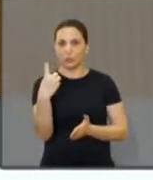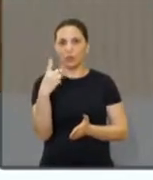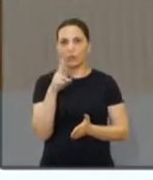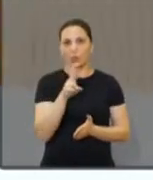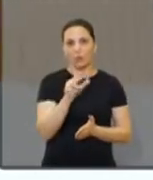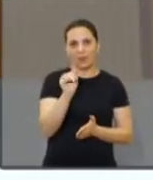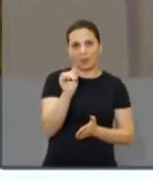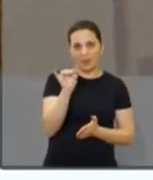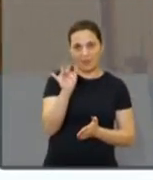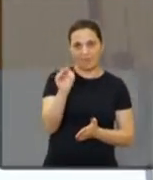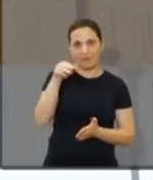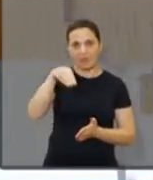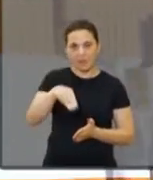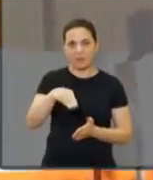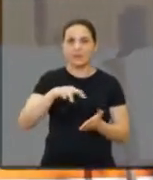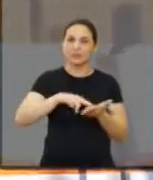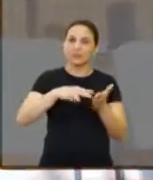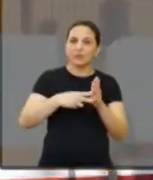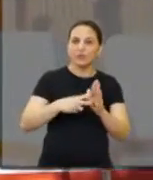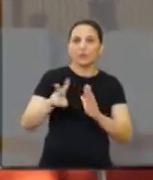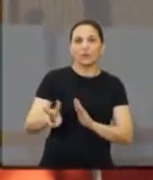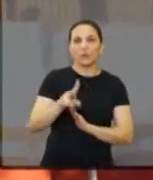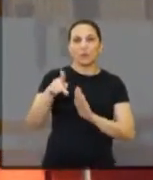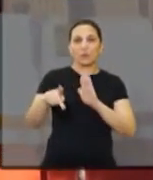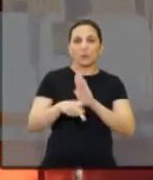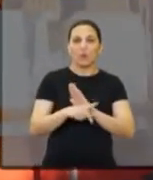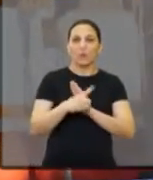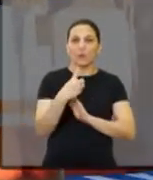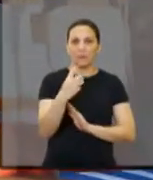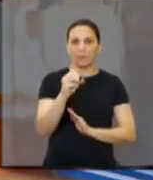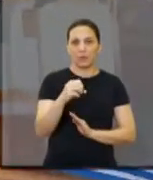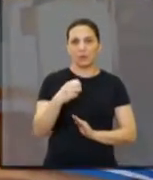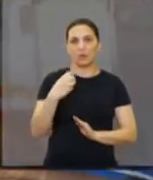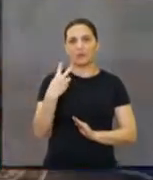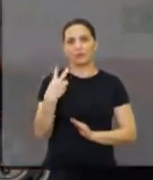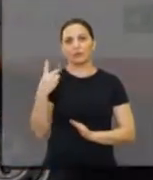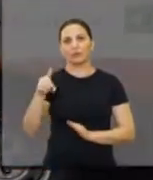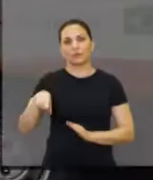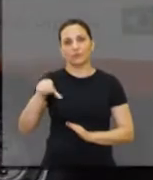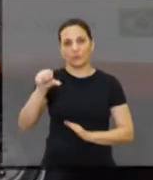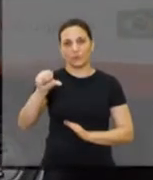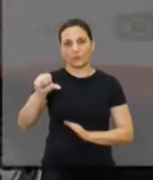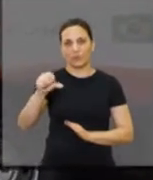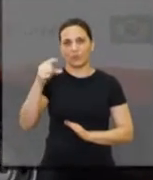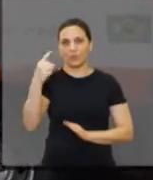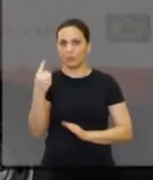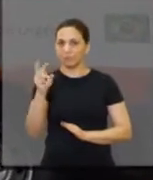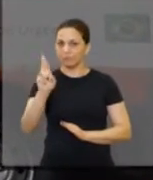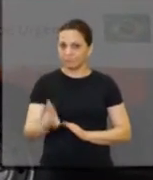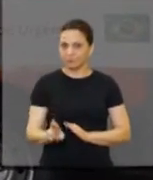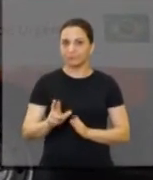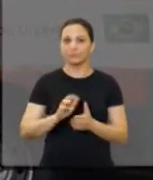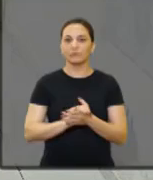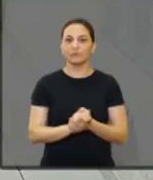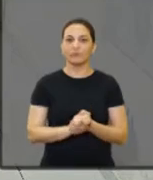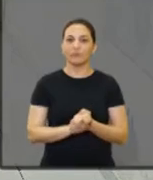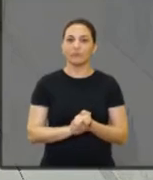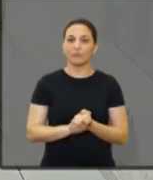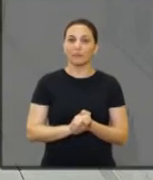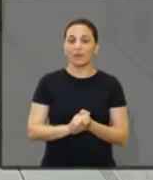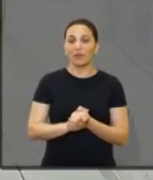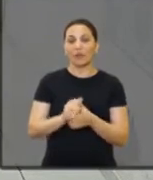1 fm unidade fiscal municipal correspondente hoje a mil e vinte e dois reais e noventa e um centavos